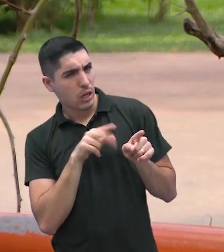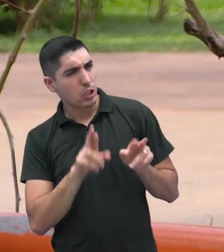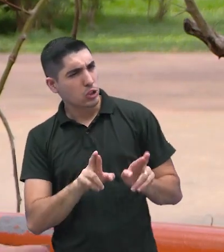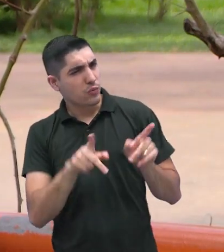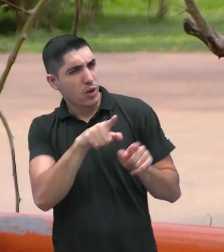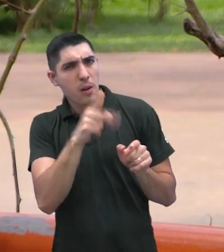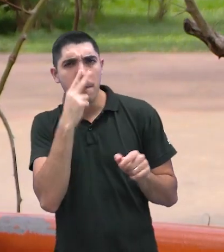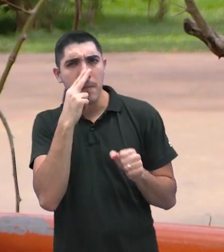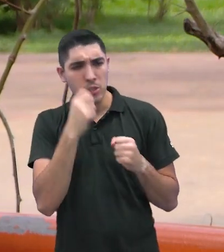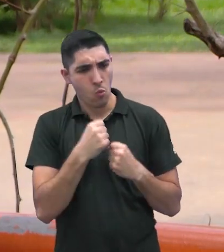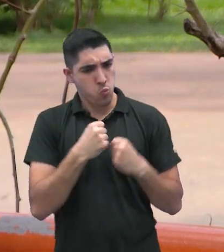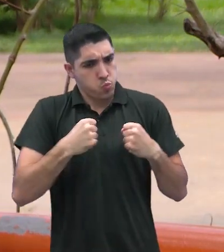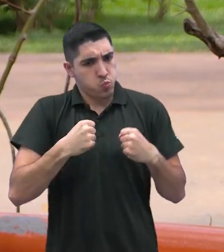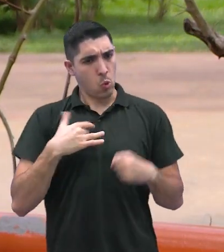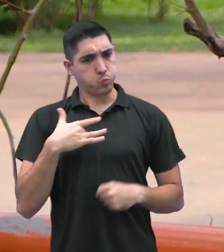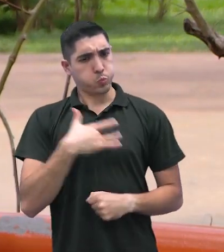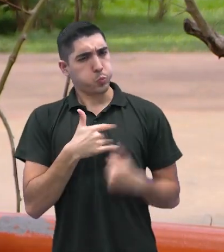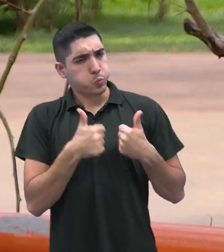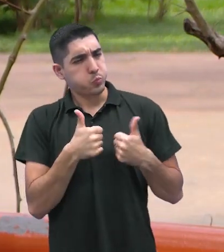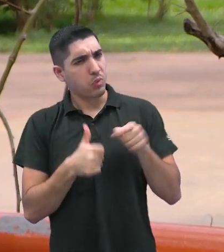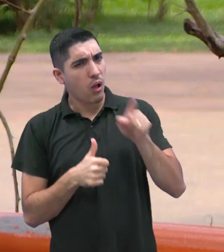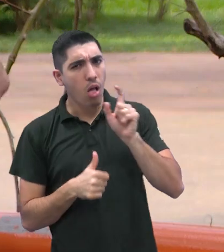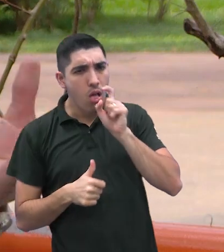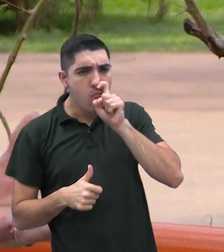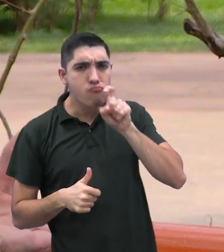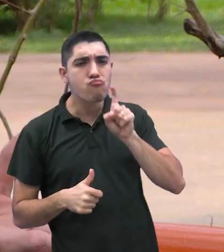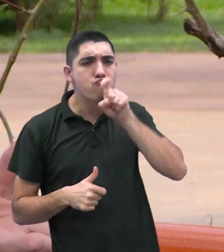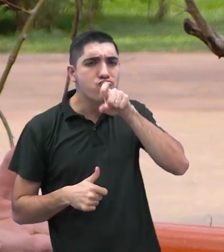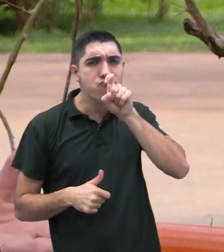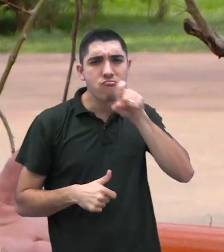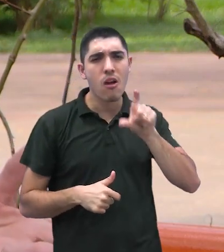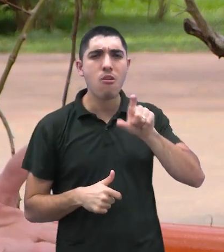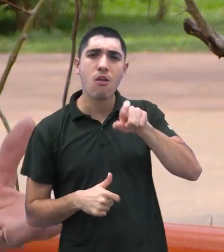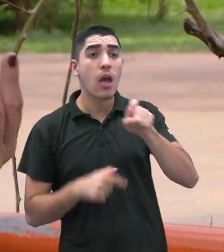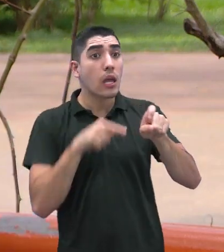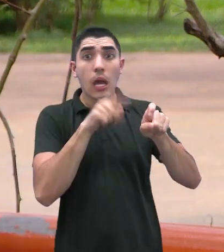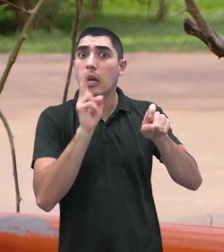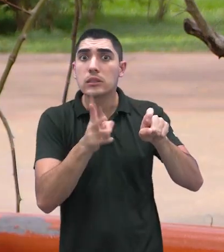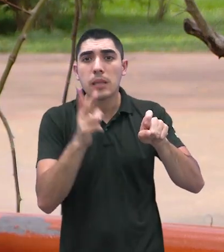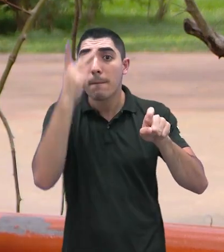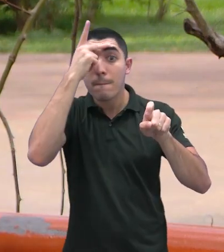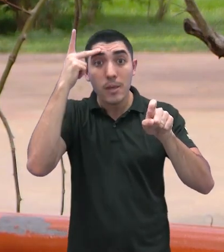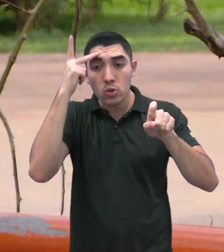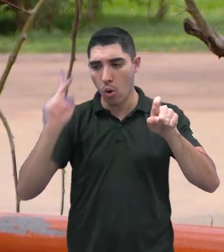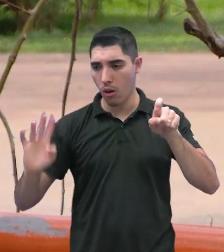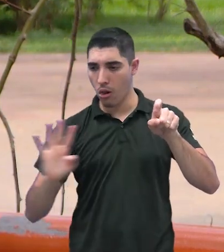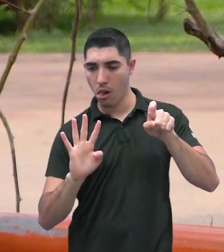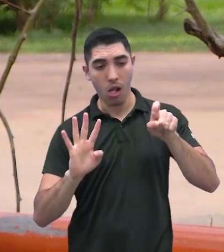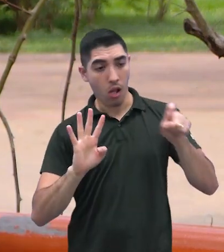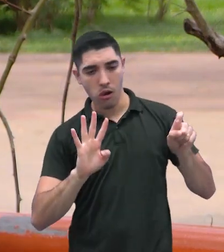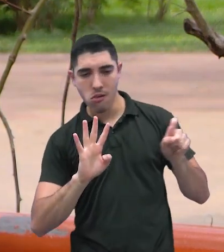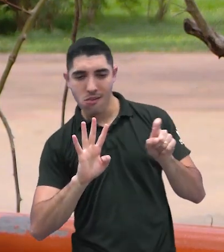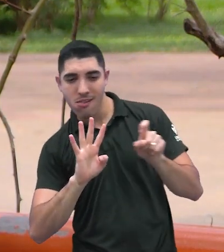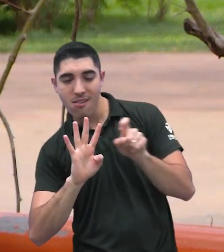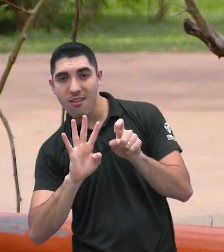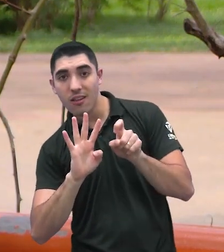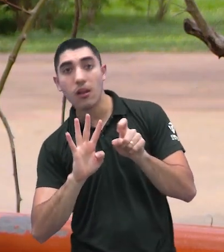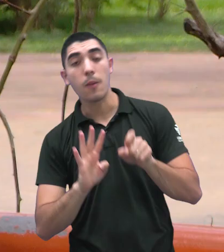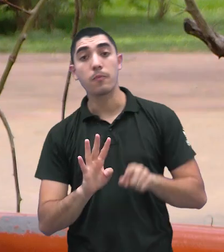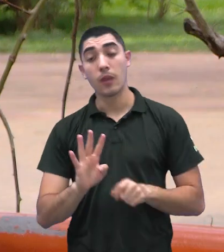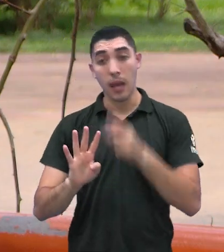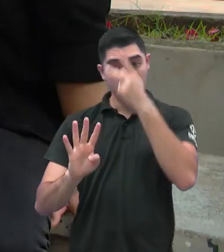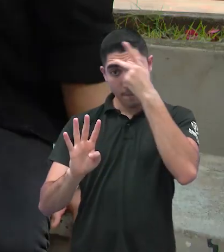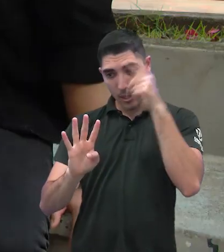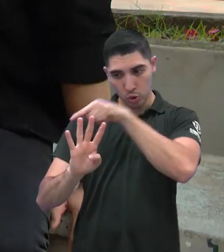as outras, parecia bem tratada. Sim. E ela queria se aproximar das pessoas, tipo, ela já chegava perto. Aí um frequentador